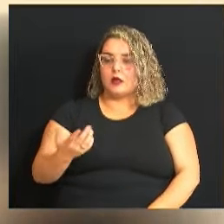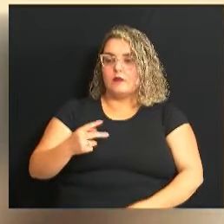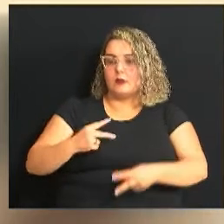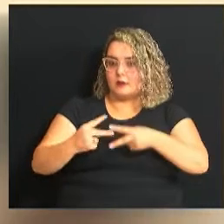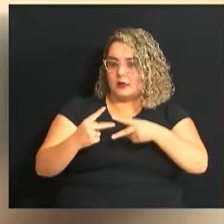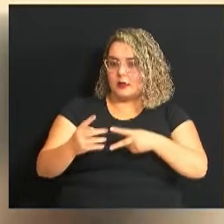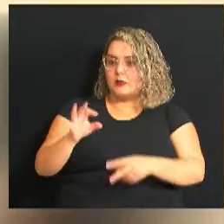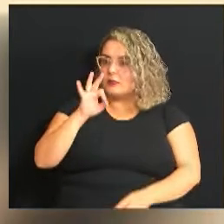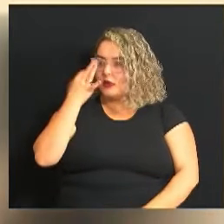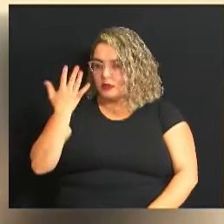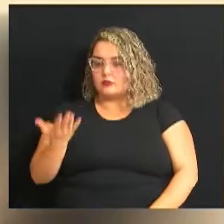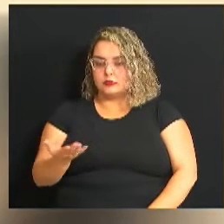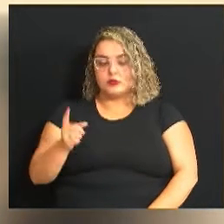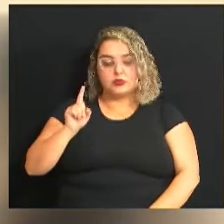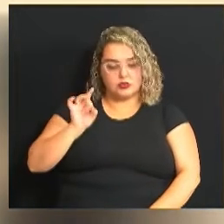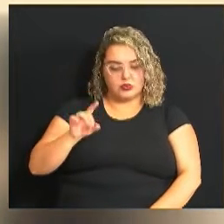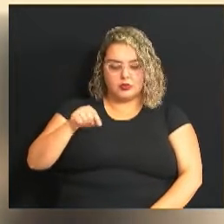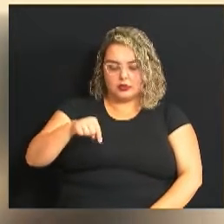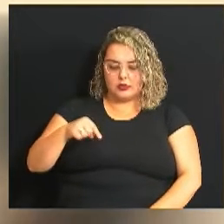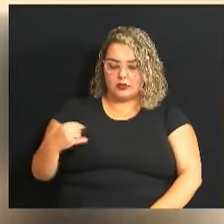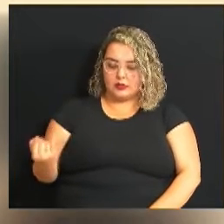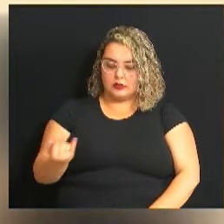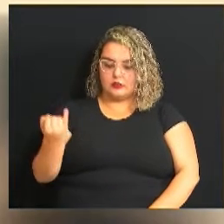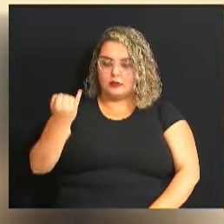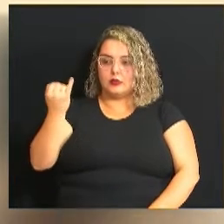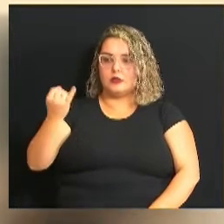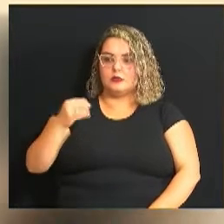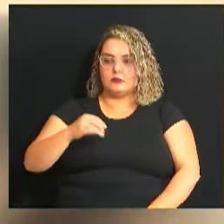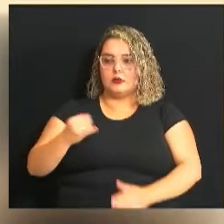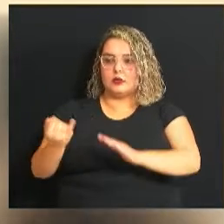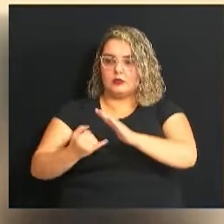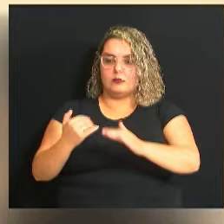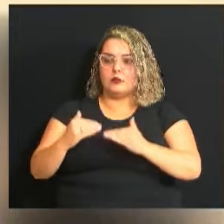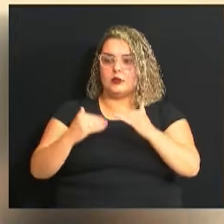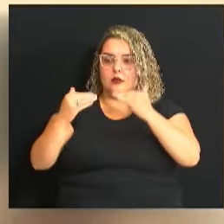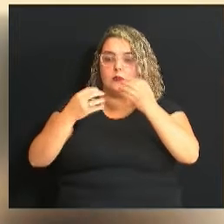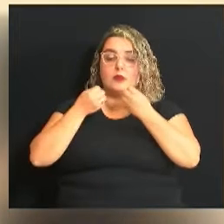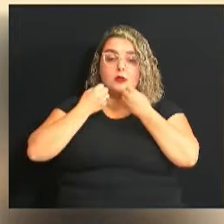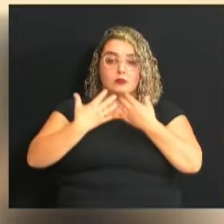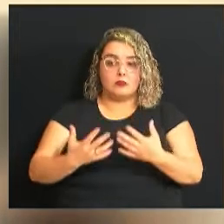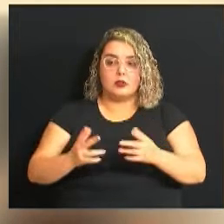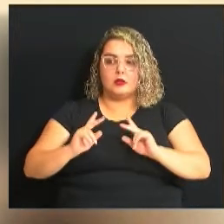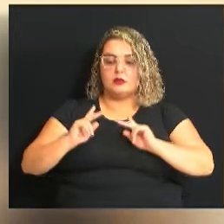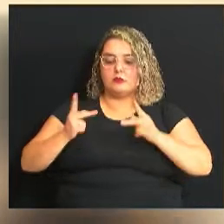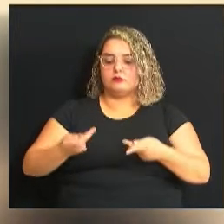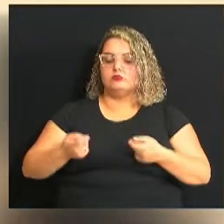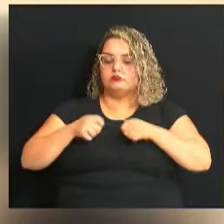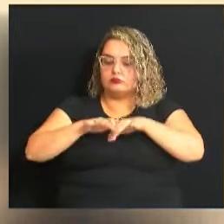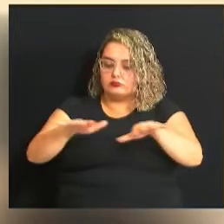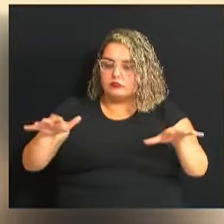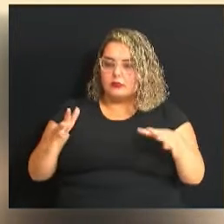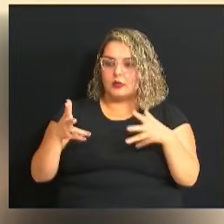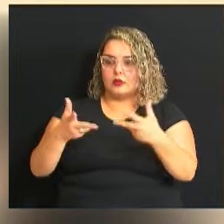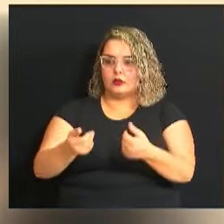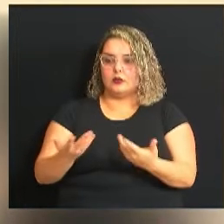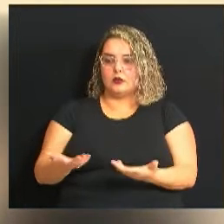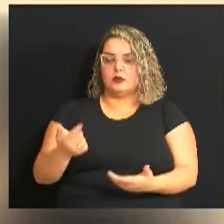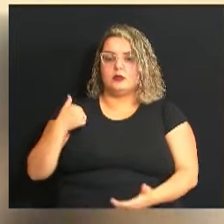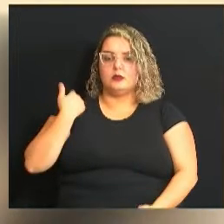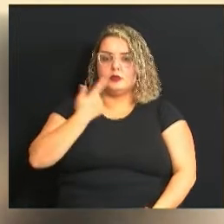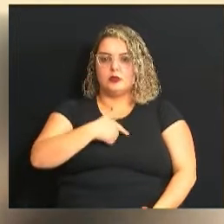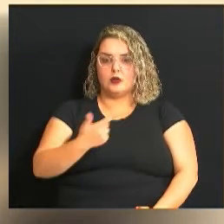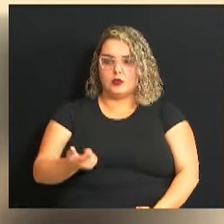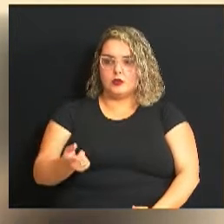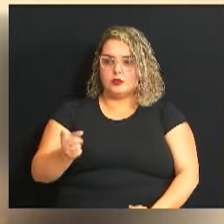valor para essa instituição se for para construir o bem para a humanidade em ampla abrangência. Nós